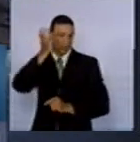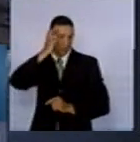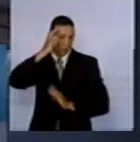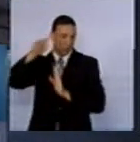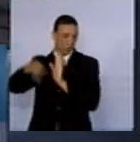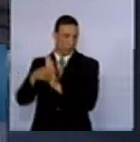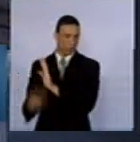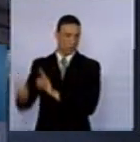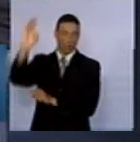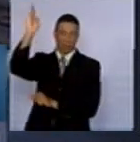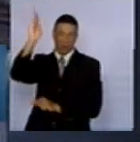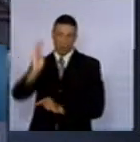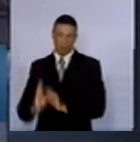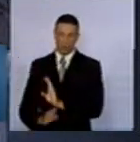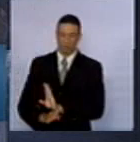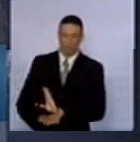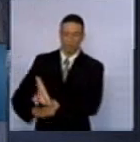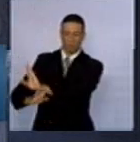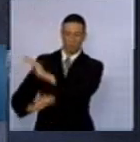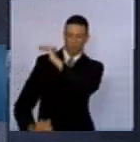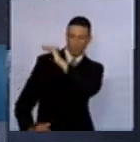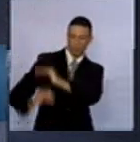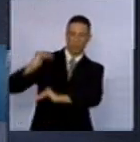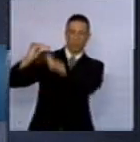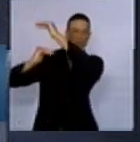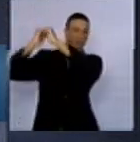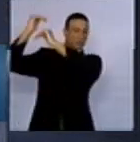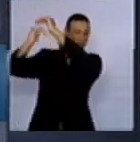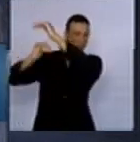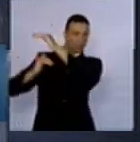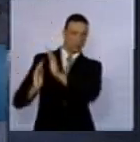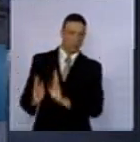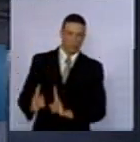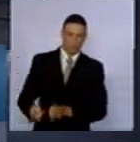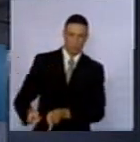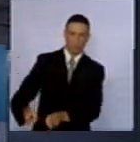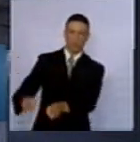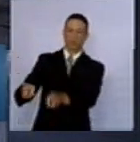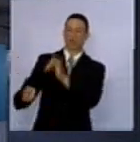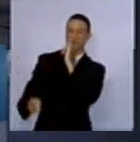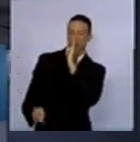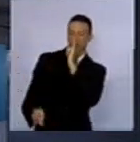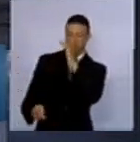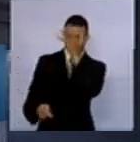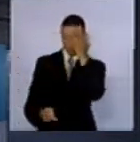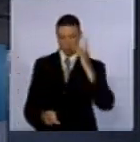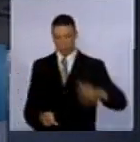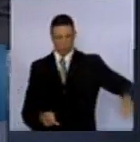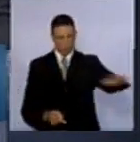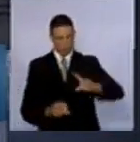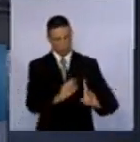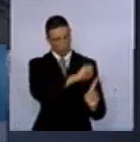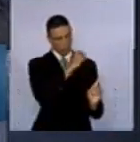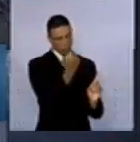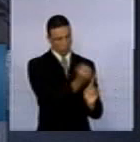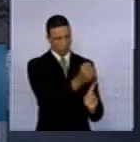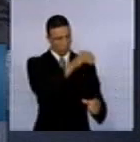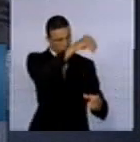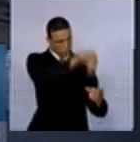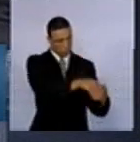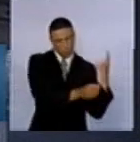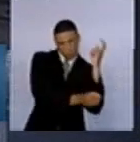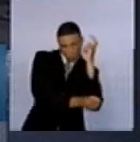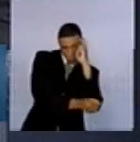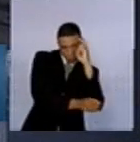devemos ter todo um processo de andamento que possa e permita fazer com que a sociedade desenvolva